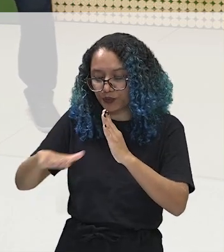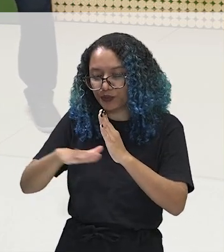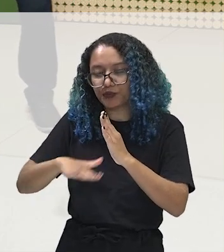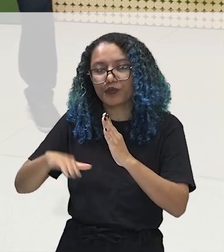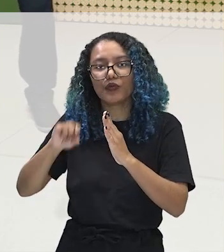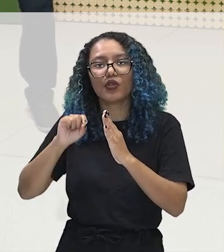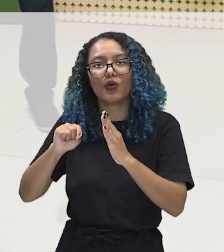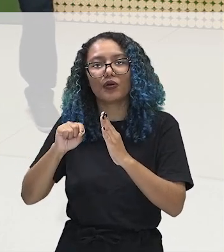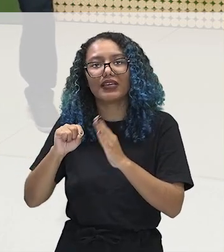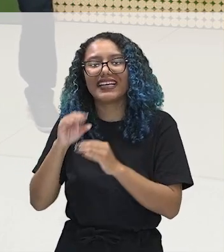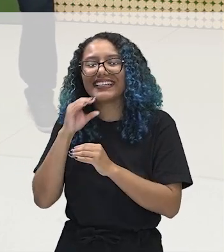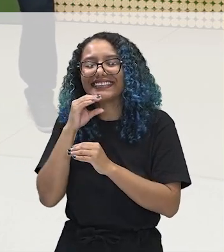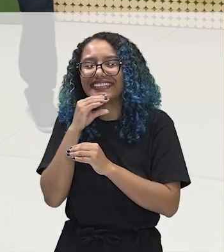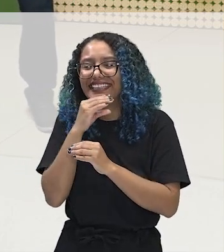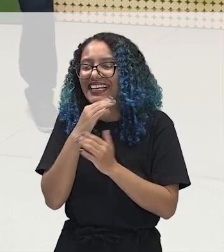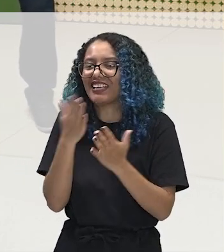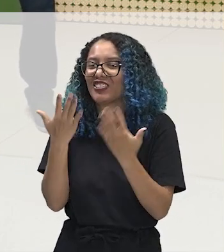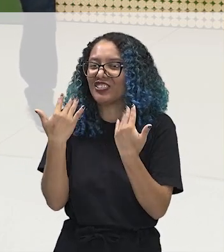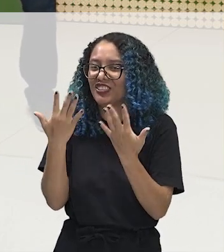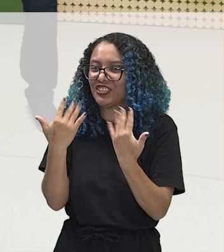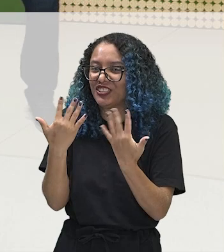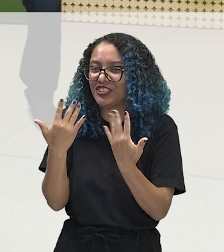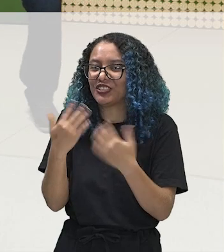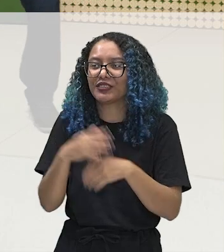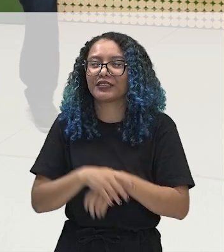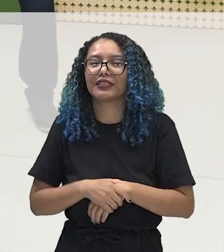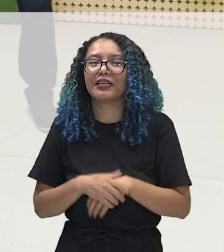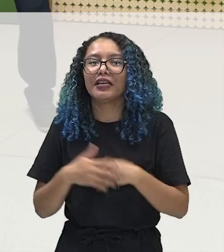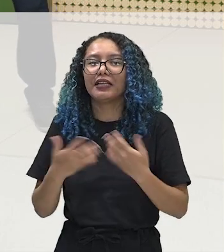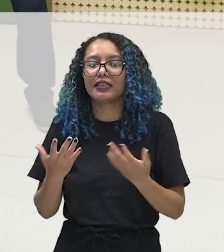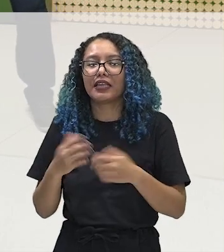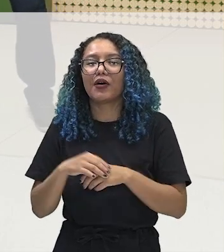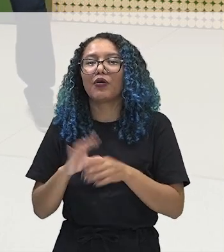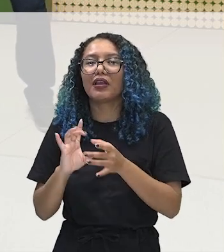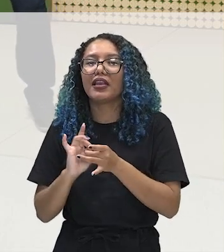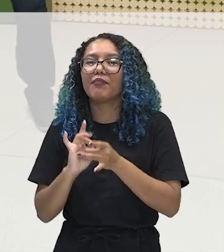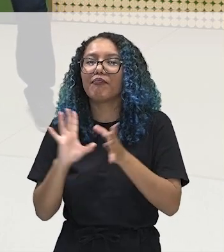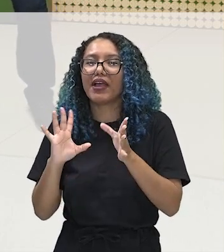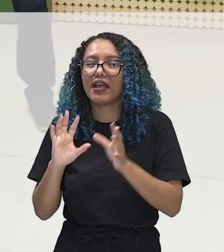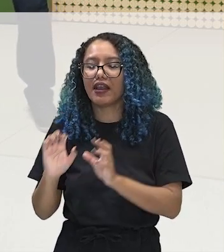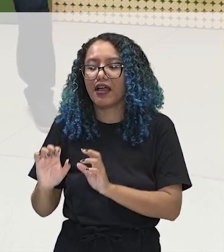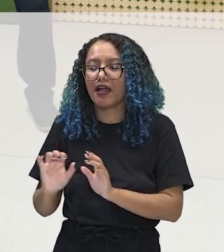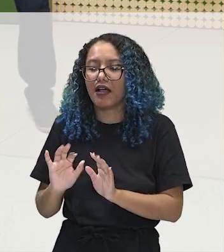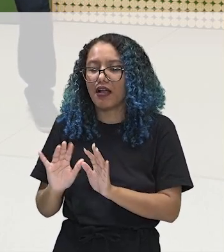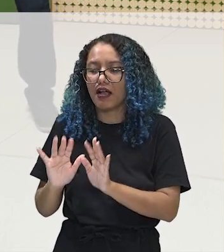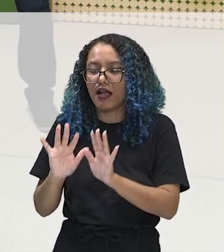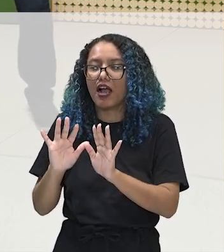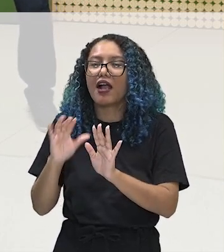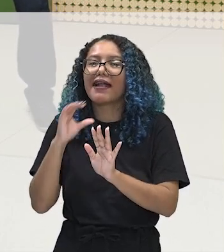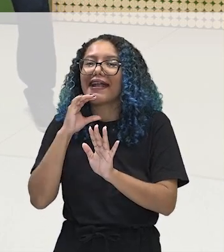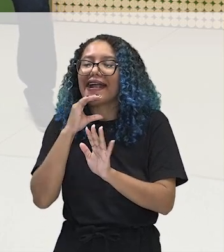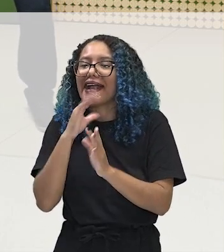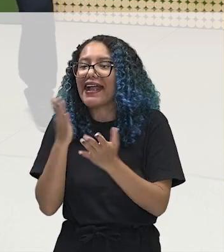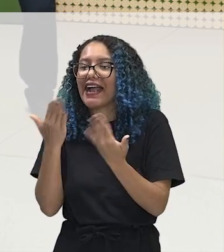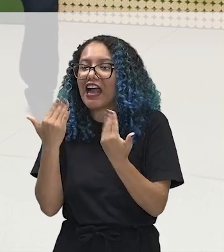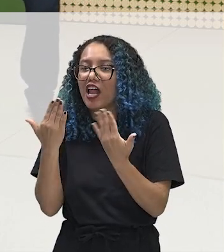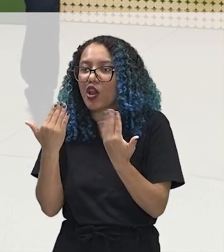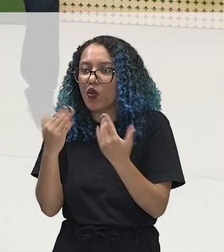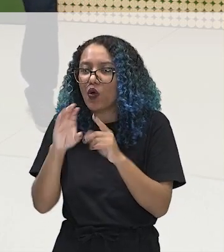acaba esquentando. E aí, ela vai emitir ondas de calor, que são as ondas da